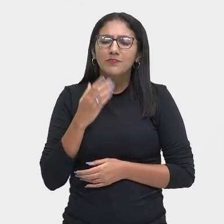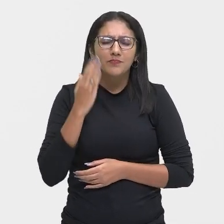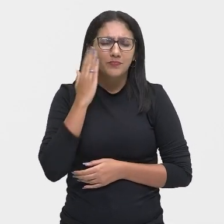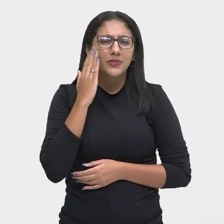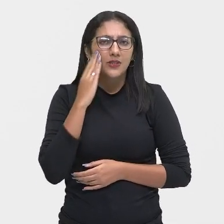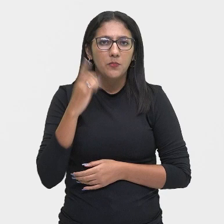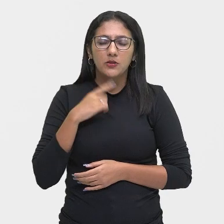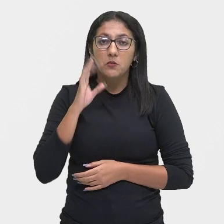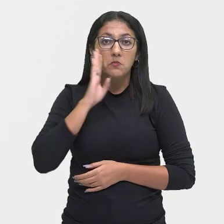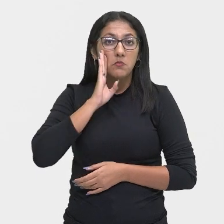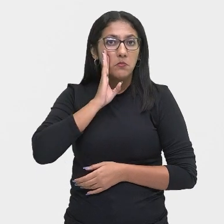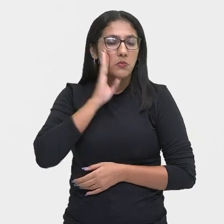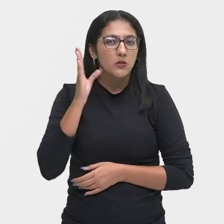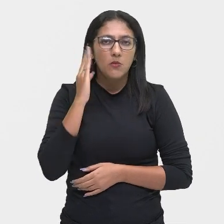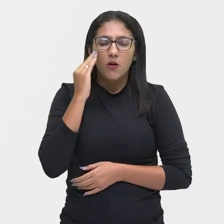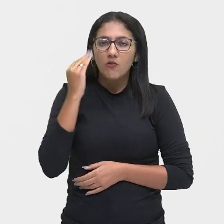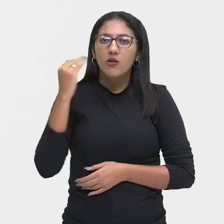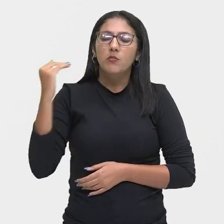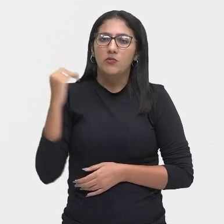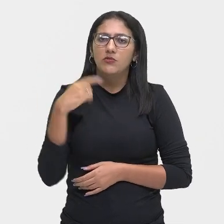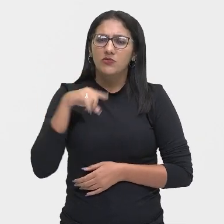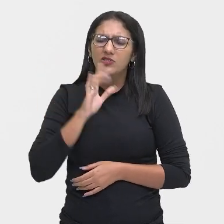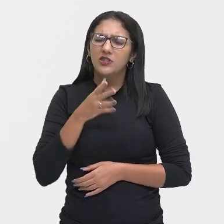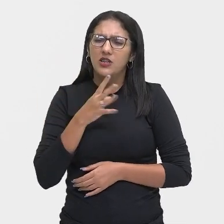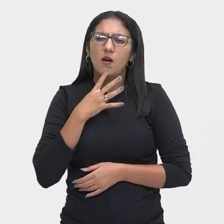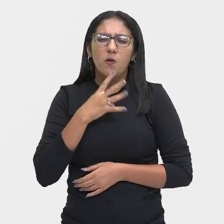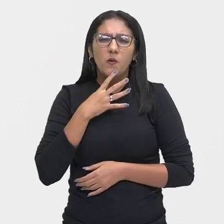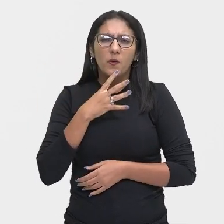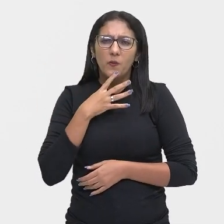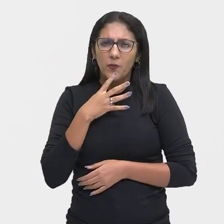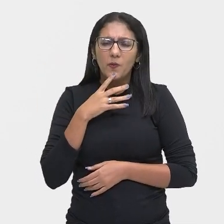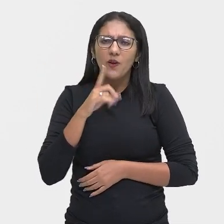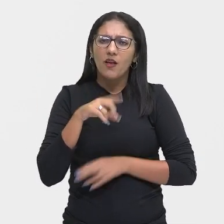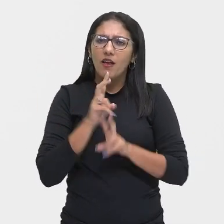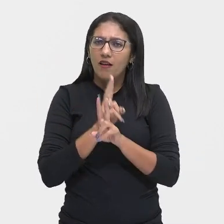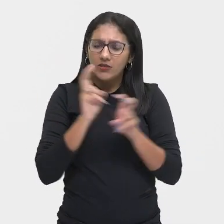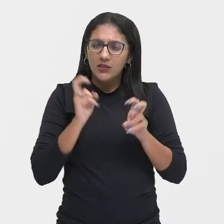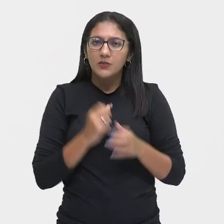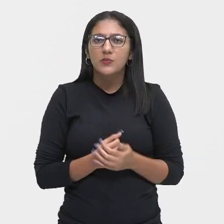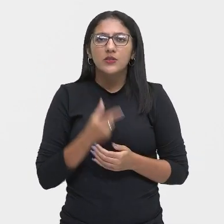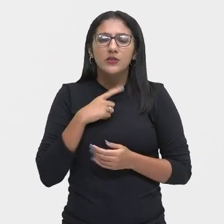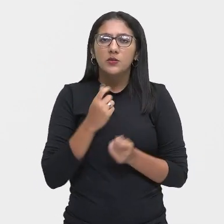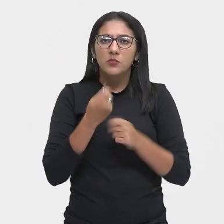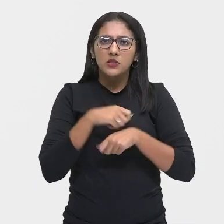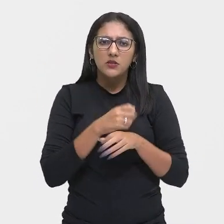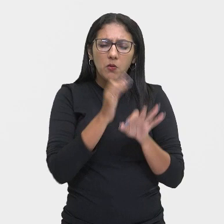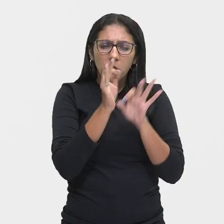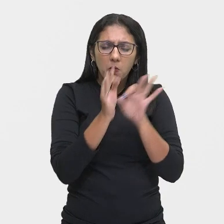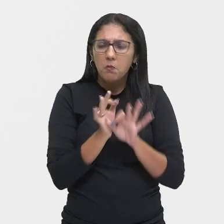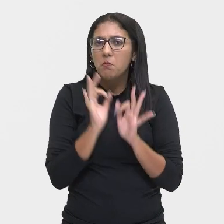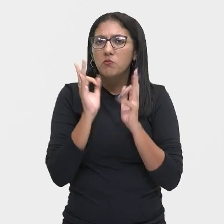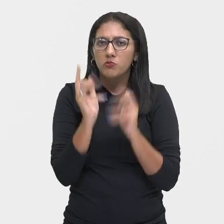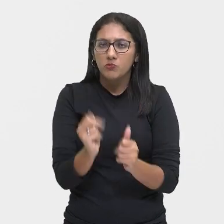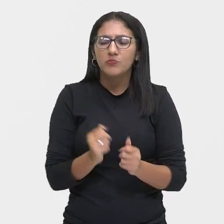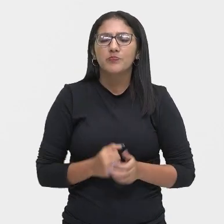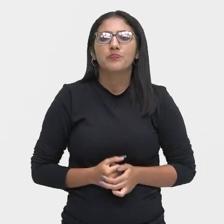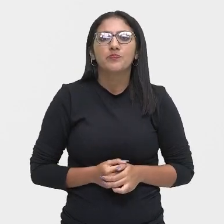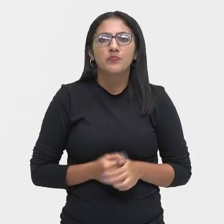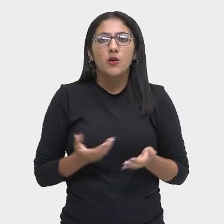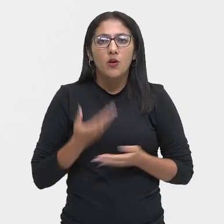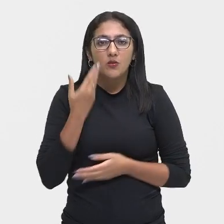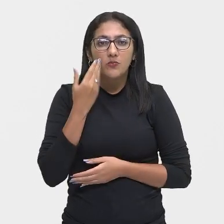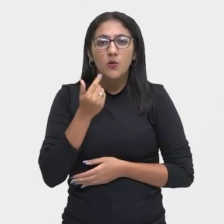jogo mais vendido do mundo, então você já deve ter no mínimo ouvido falar que é aquele jogo onde você vai montando o cenário. Vamos para o